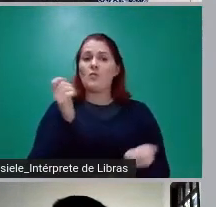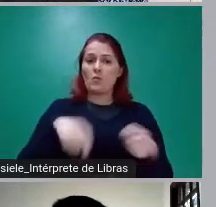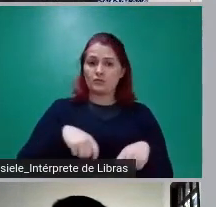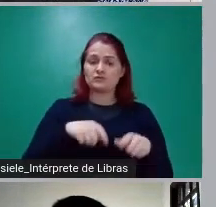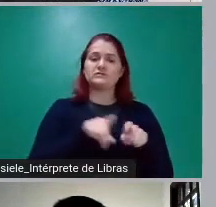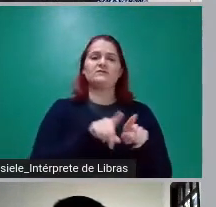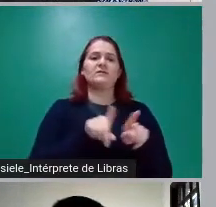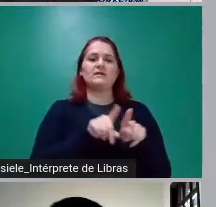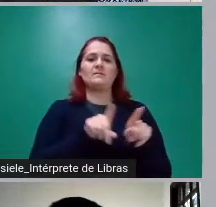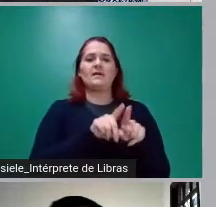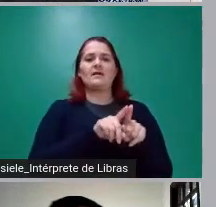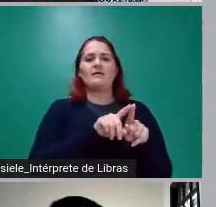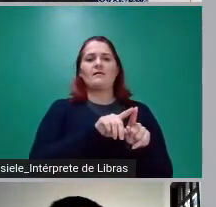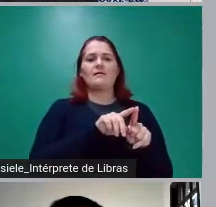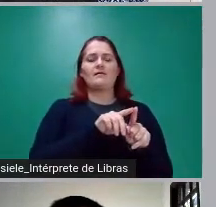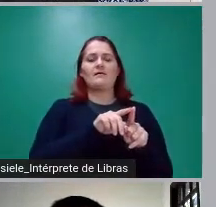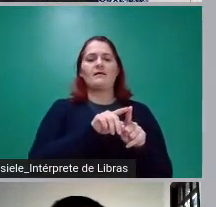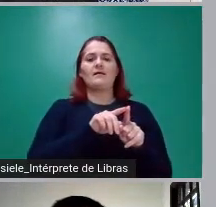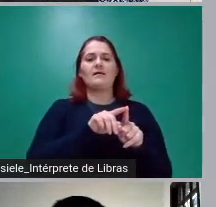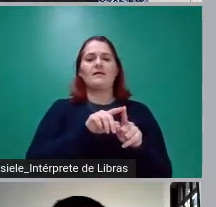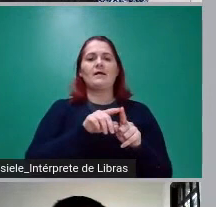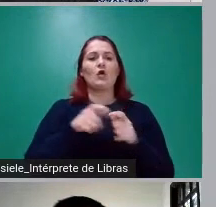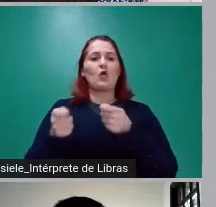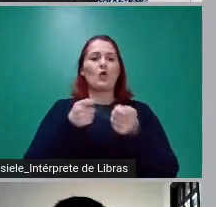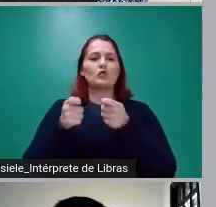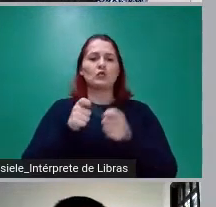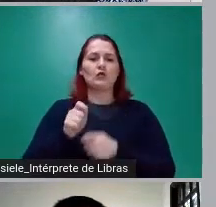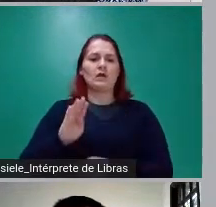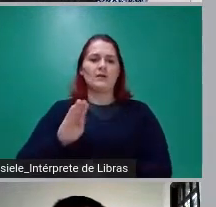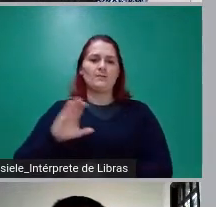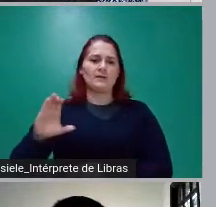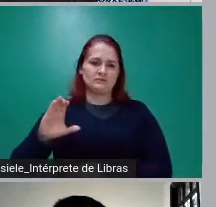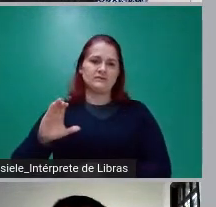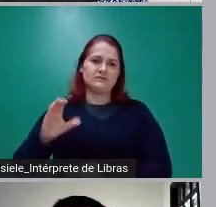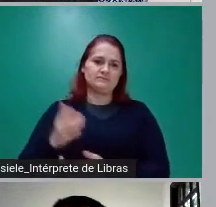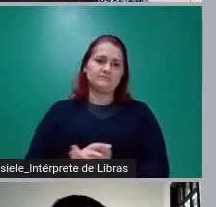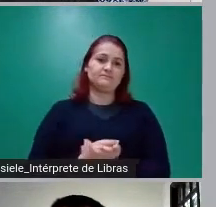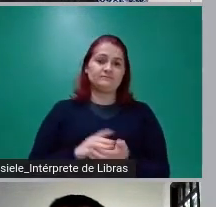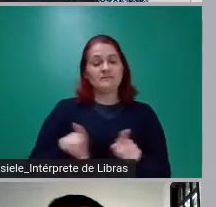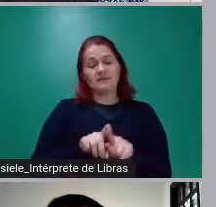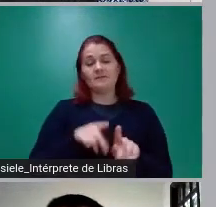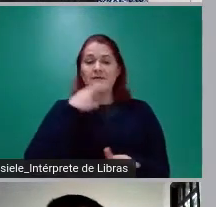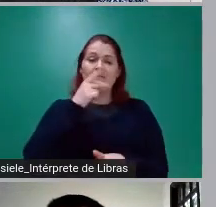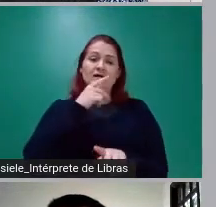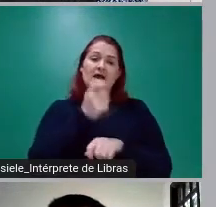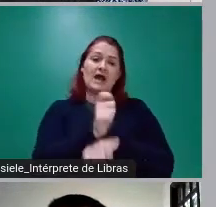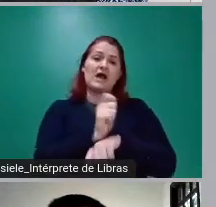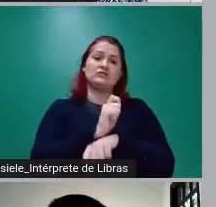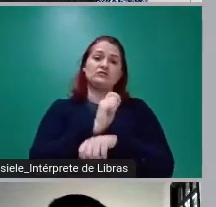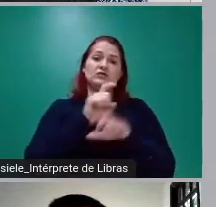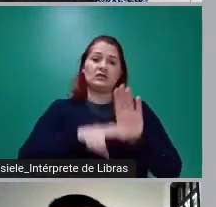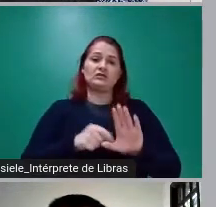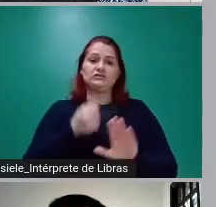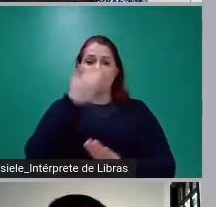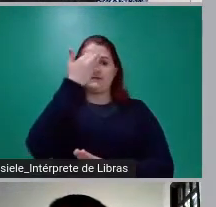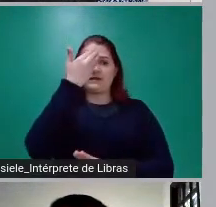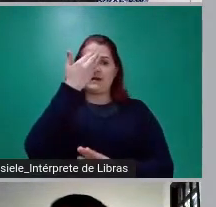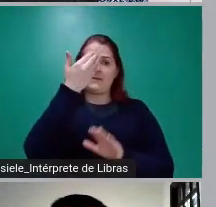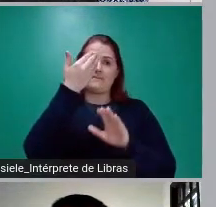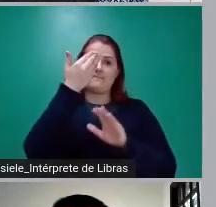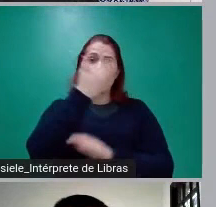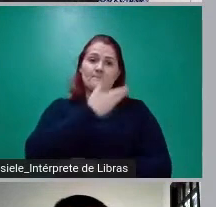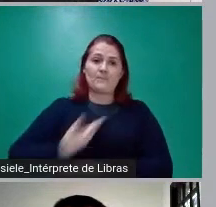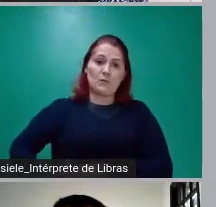do Banco Central. Isso para não dizer, num sentido mais amplo ainda, da auditoria da dívida pública com participação social que tem que ser